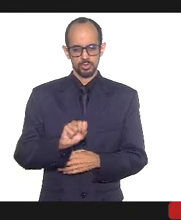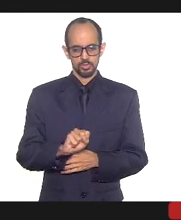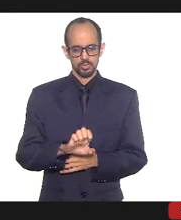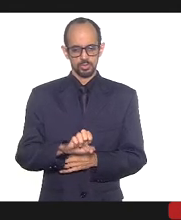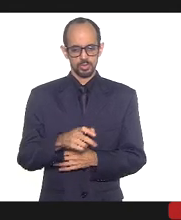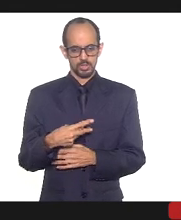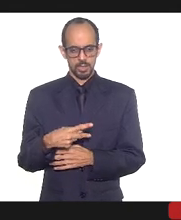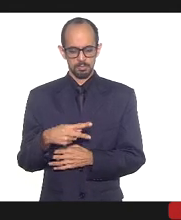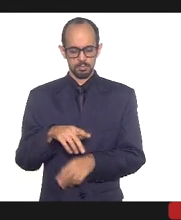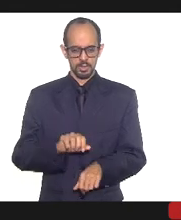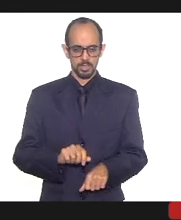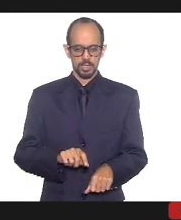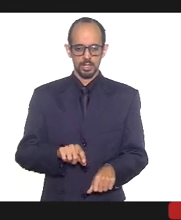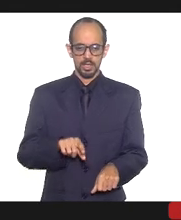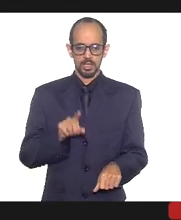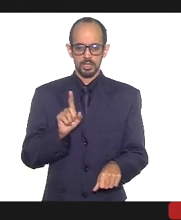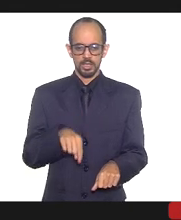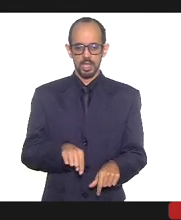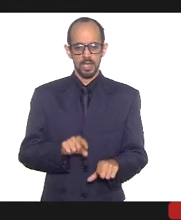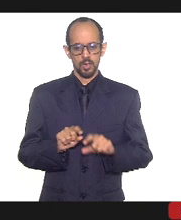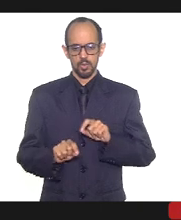seria o processo